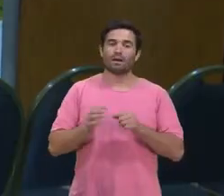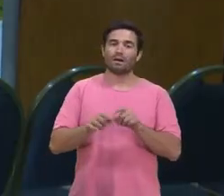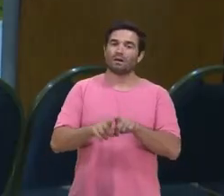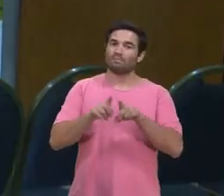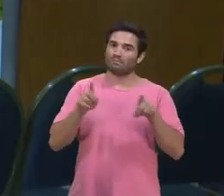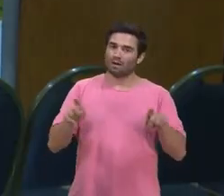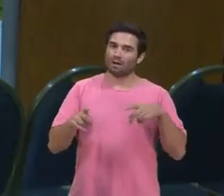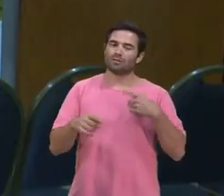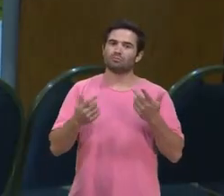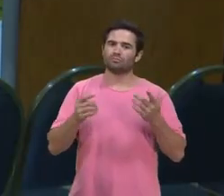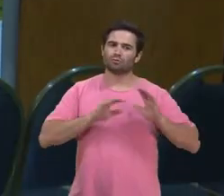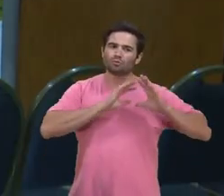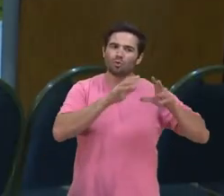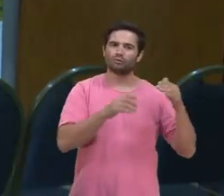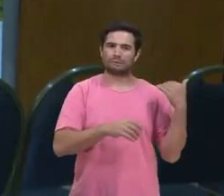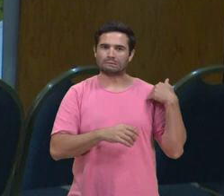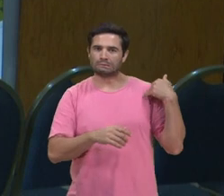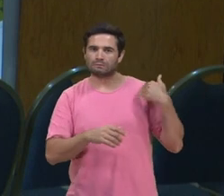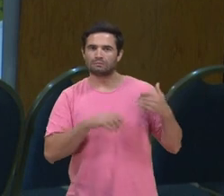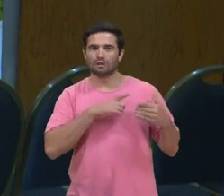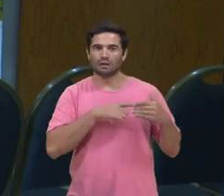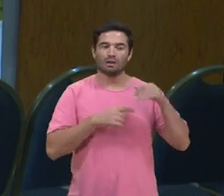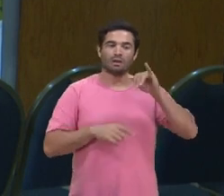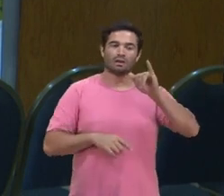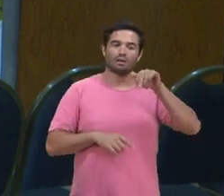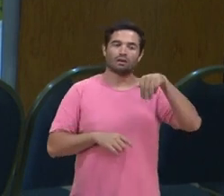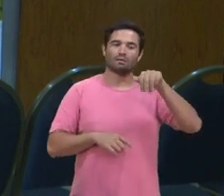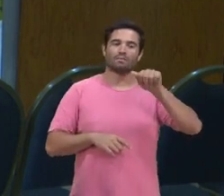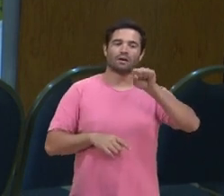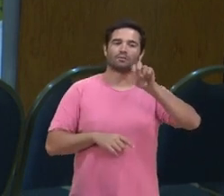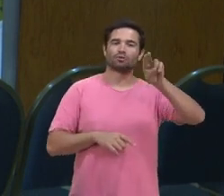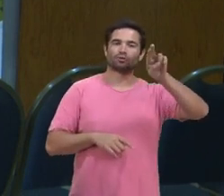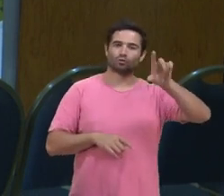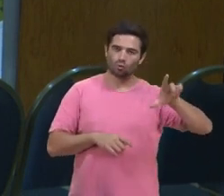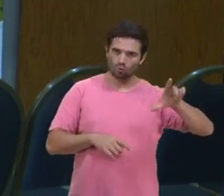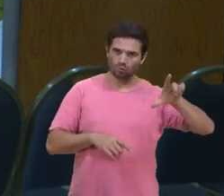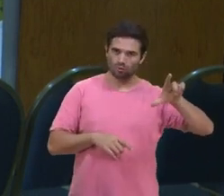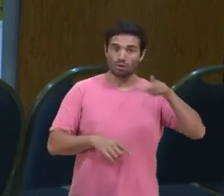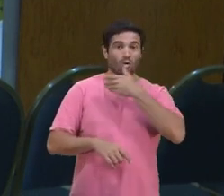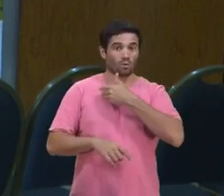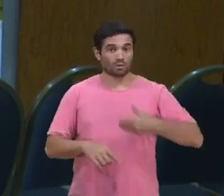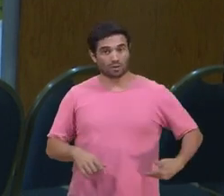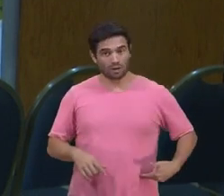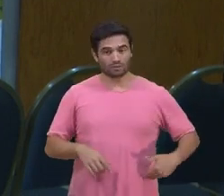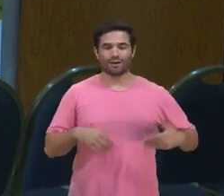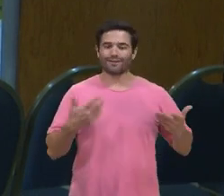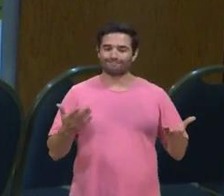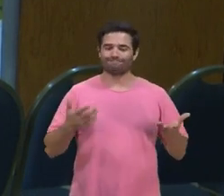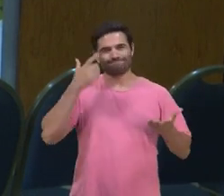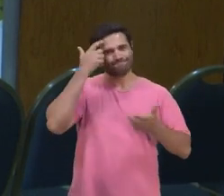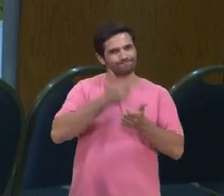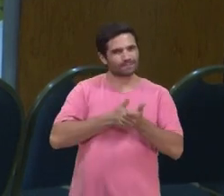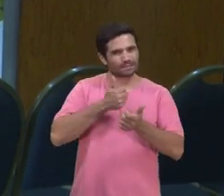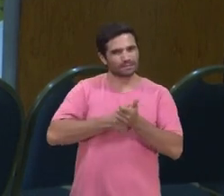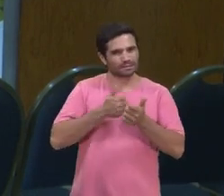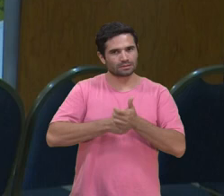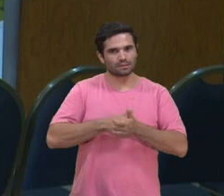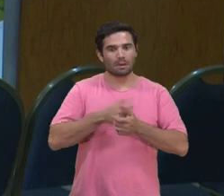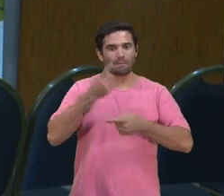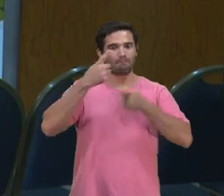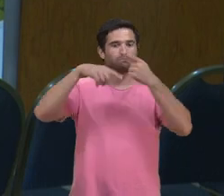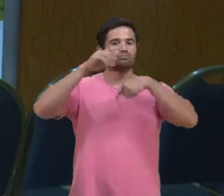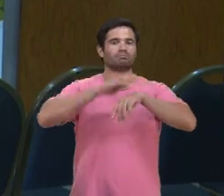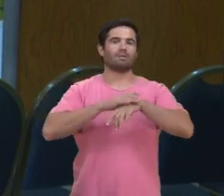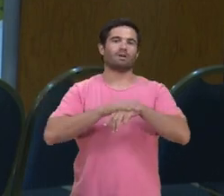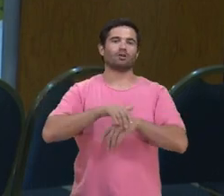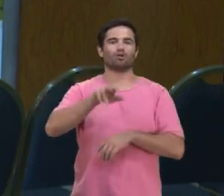Mas fomos provocados pelo IMASU, pelo Estado, e aí o CIFAO avançou e aí ganhou